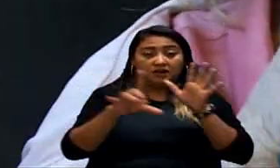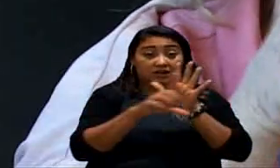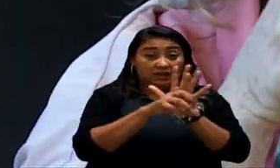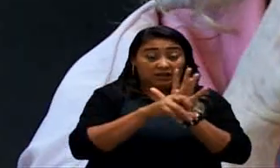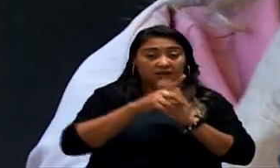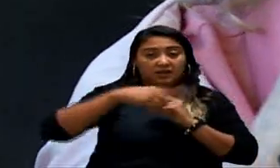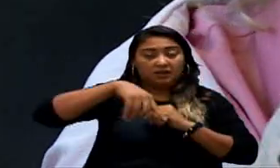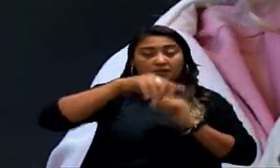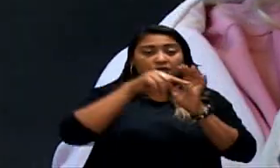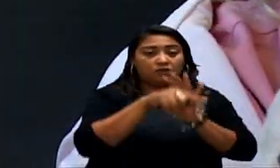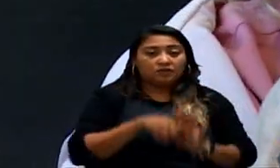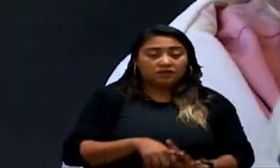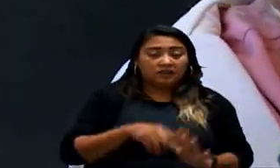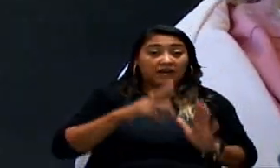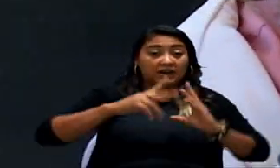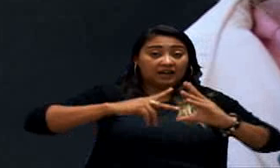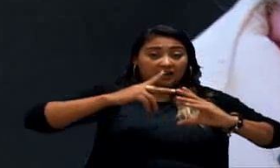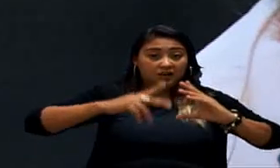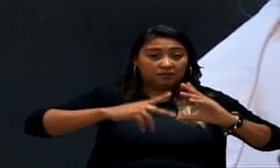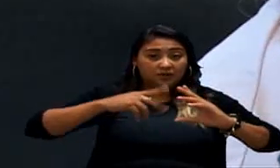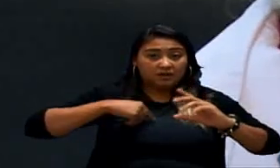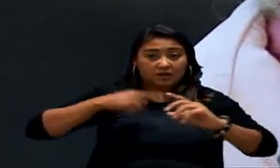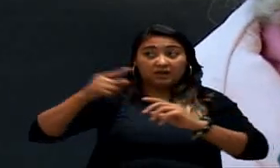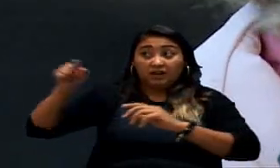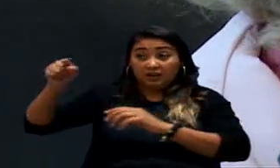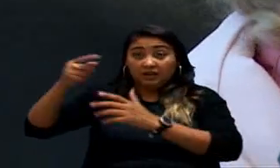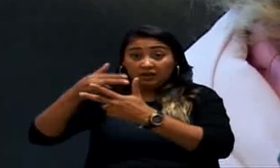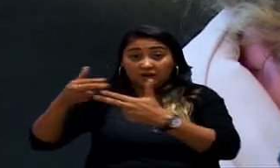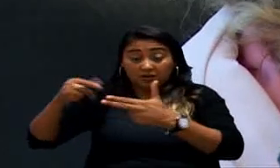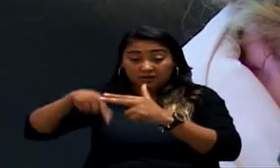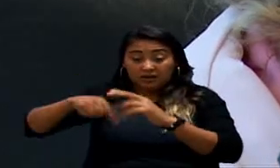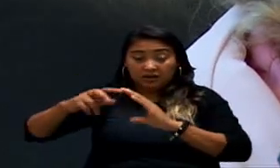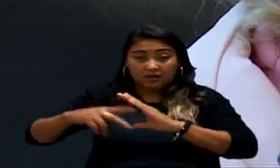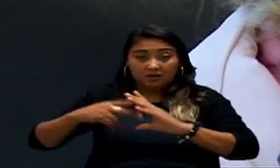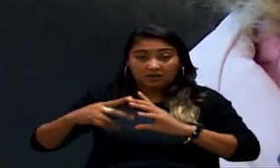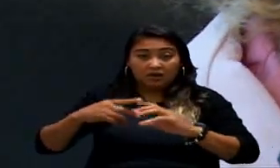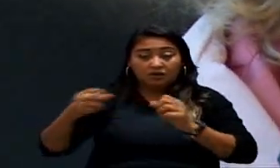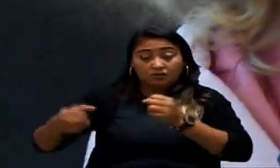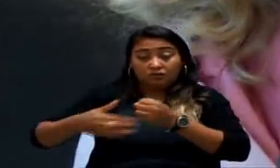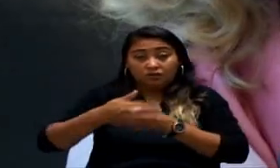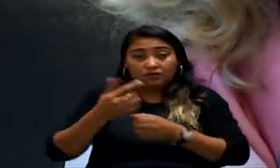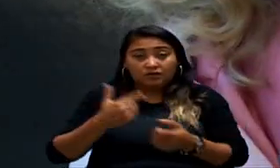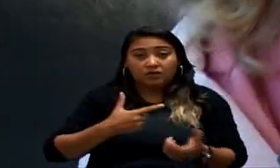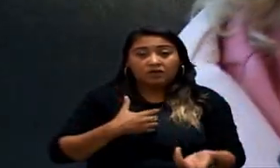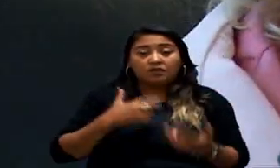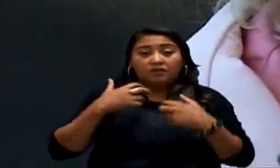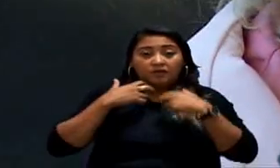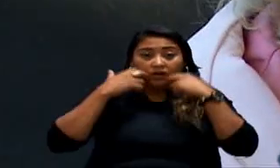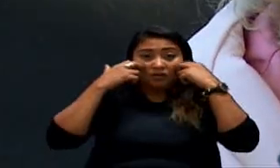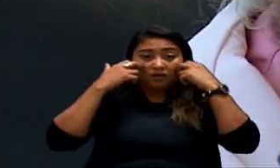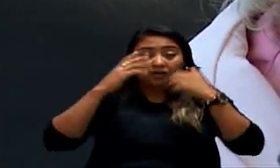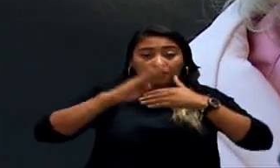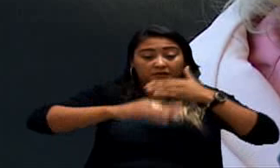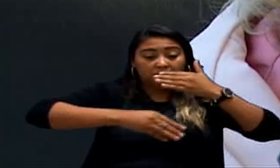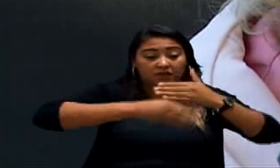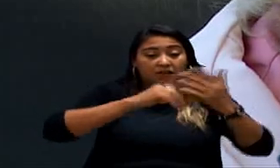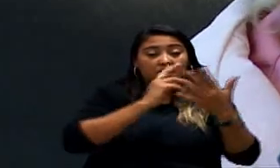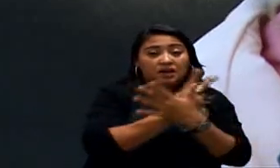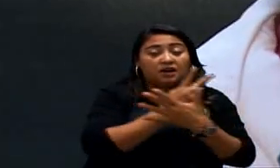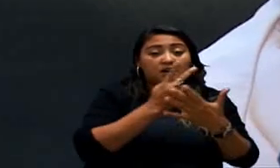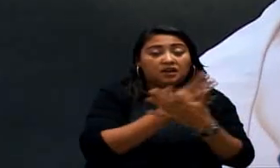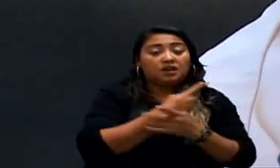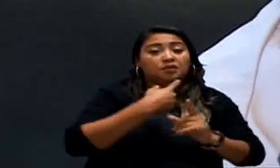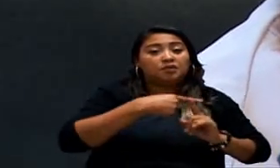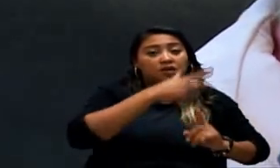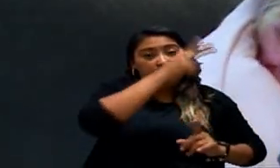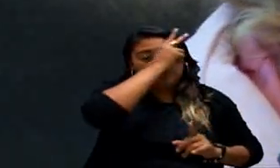tínhamos consultado a Câmara, os arquivos da Câmara, e eles não estavam atualizados. Passei vergonha aqui porque fiz uma emenda errada. Sim. O da